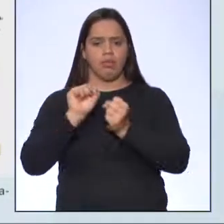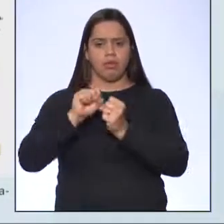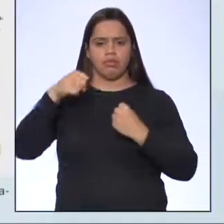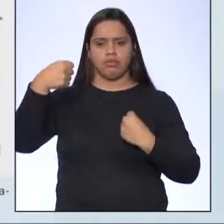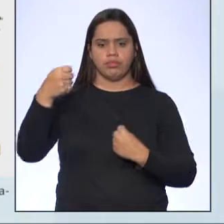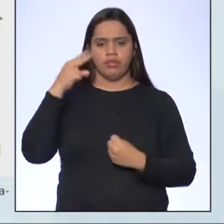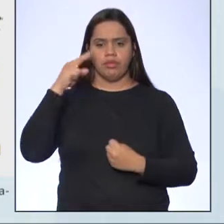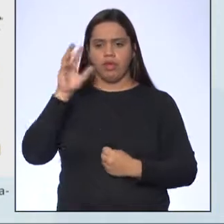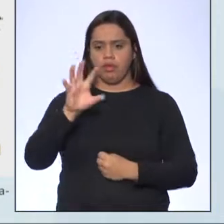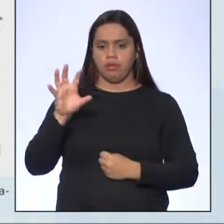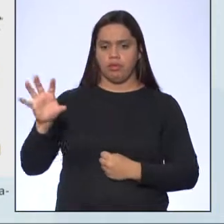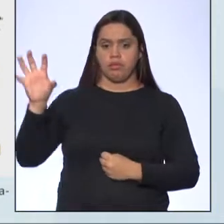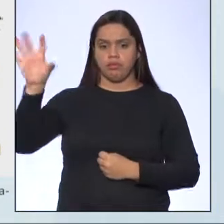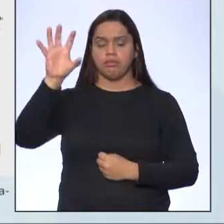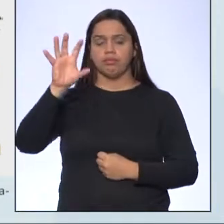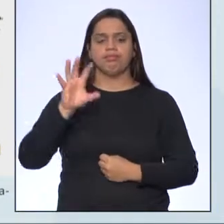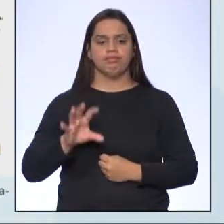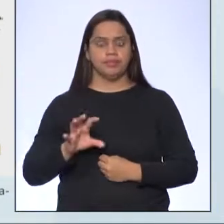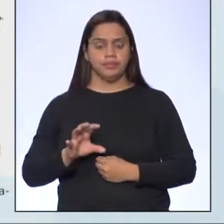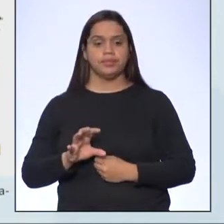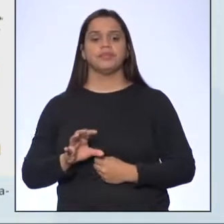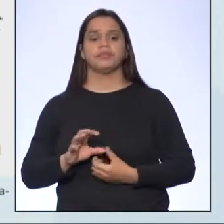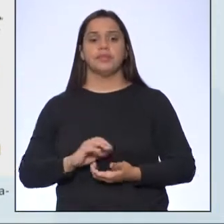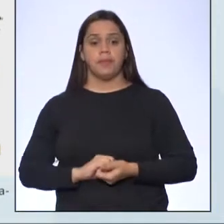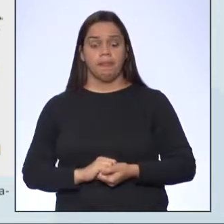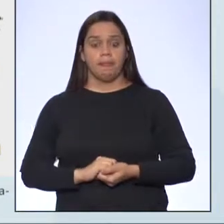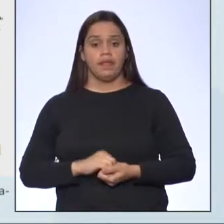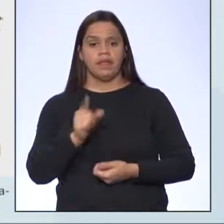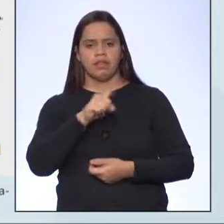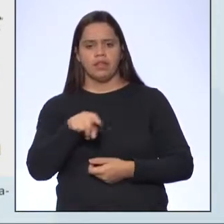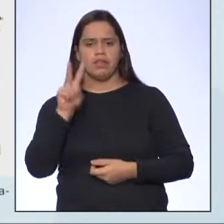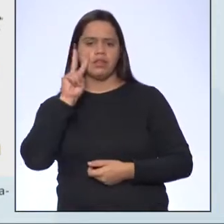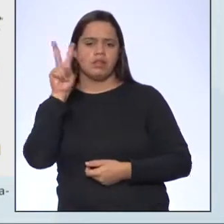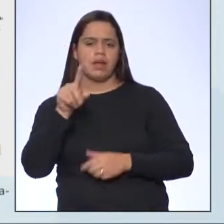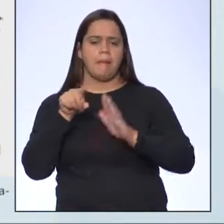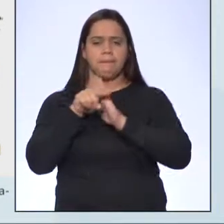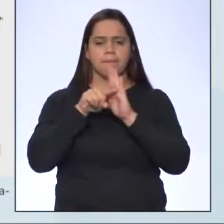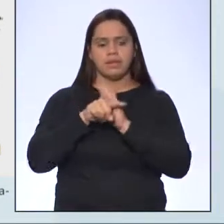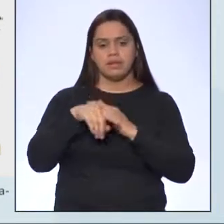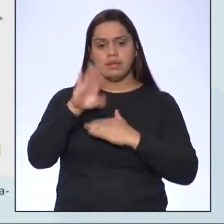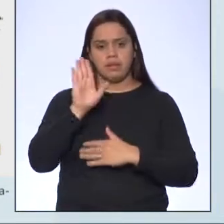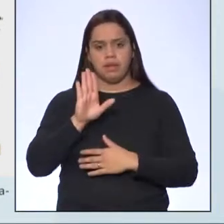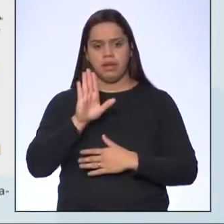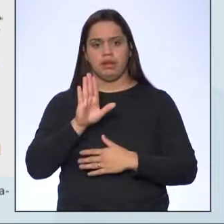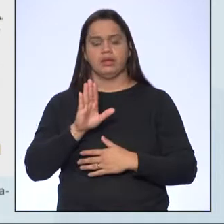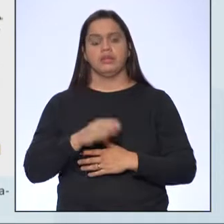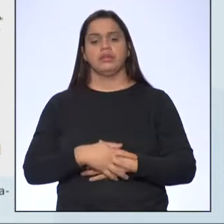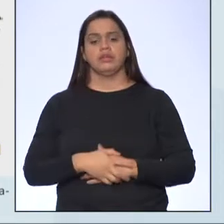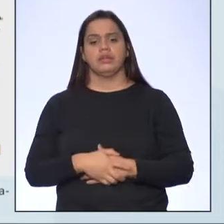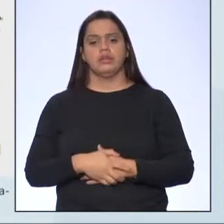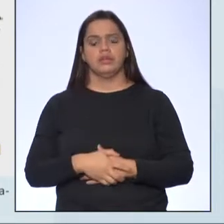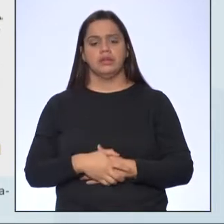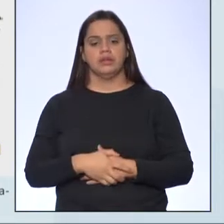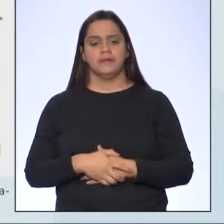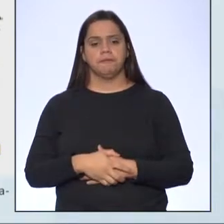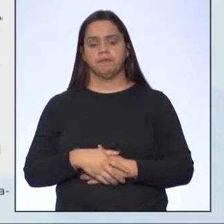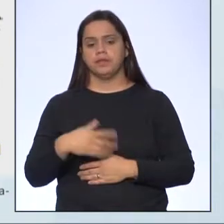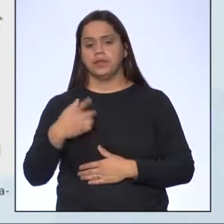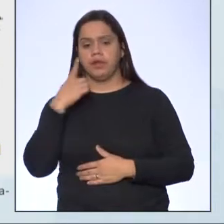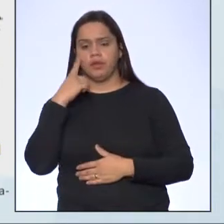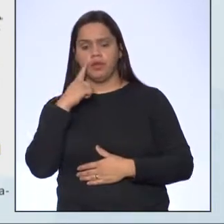marcações, alguns tópicos que levam vocês a pesquisarem um pouquinho mais. Então, essa questão